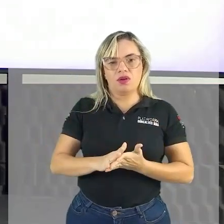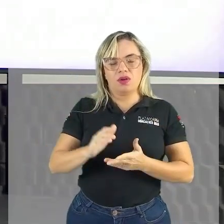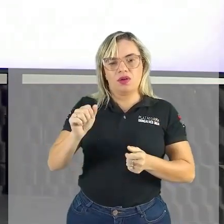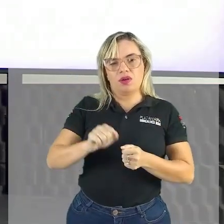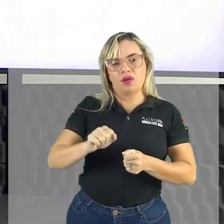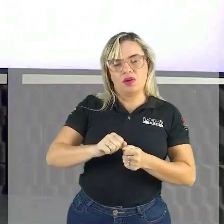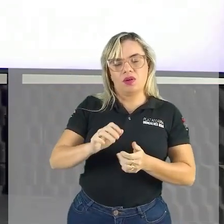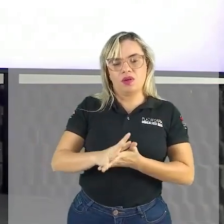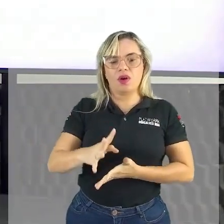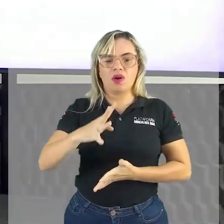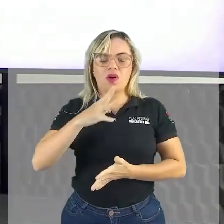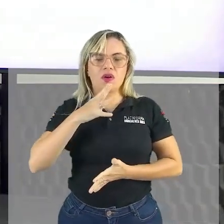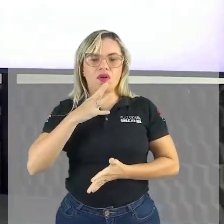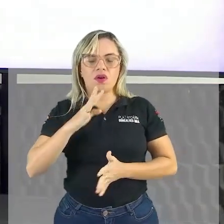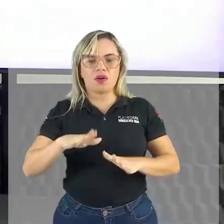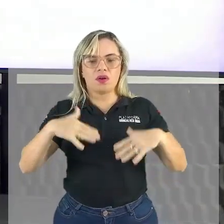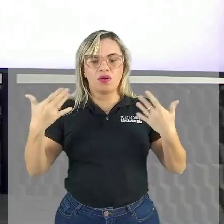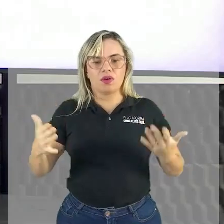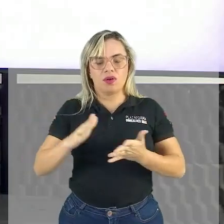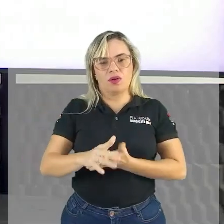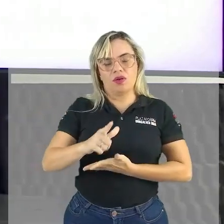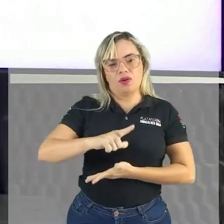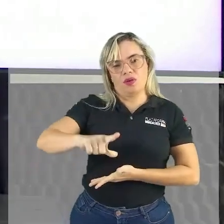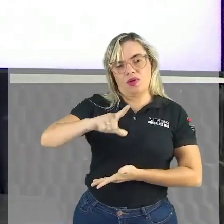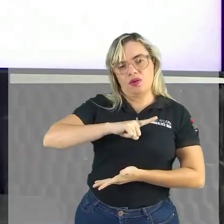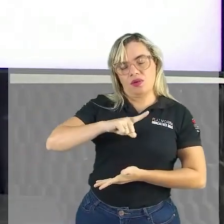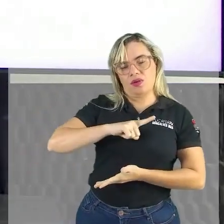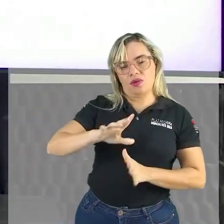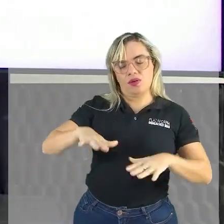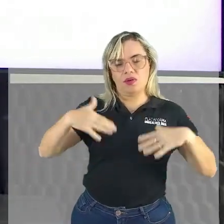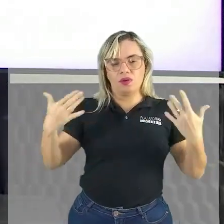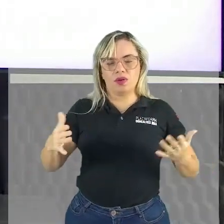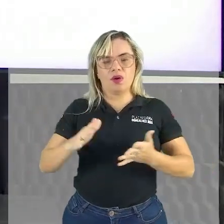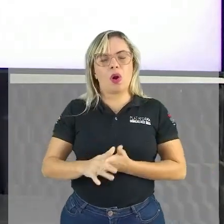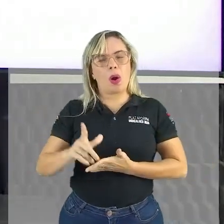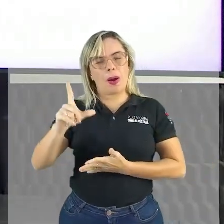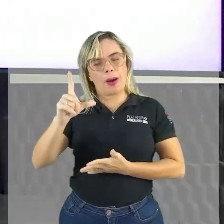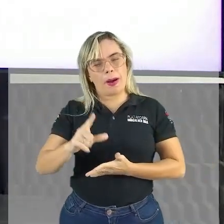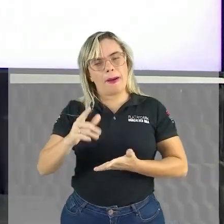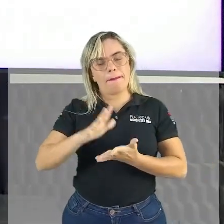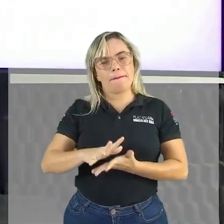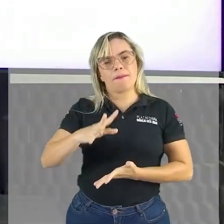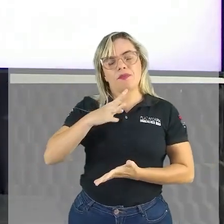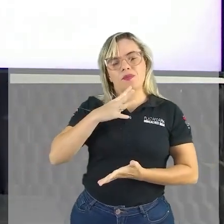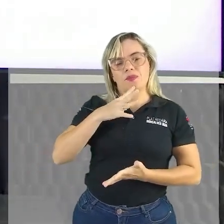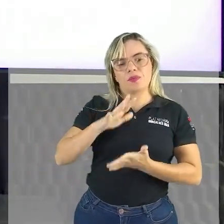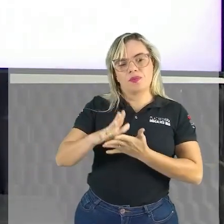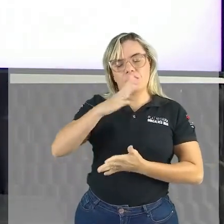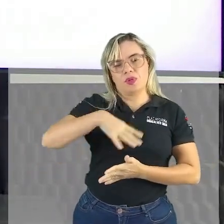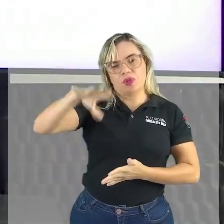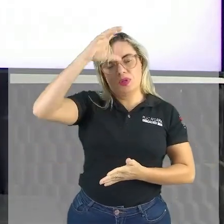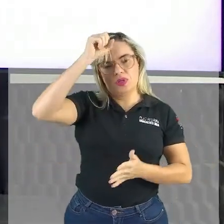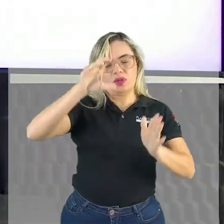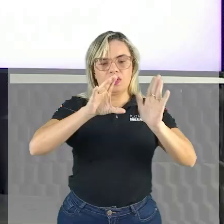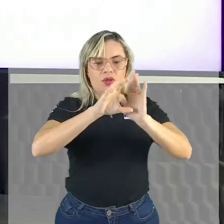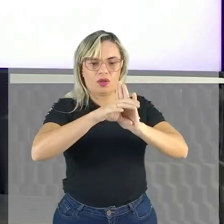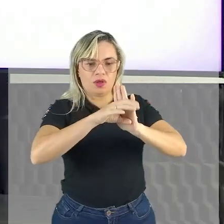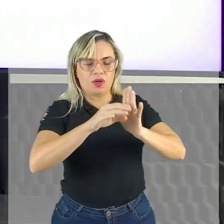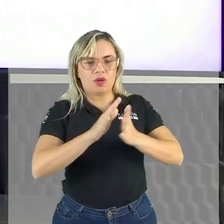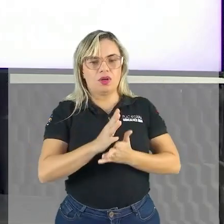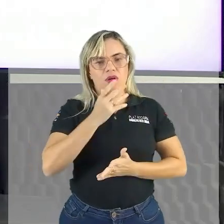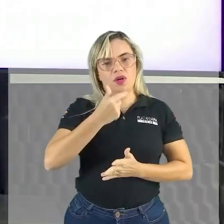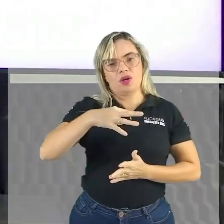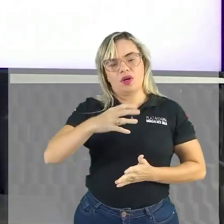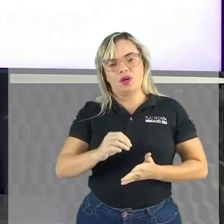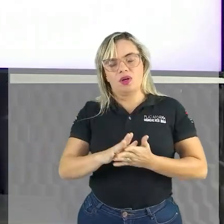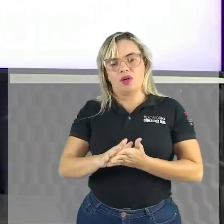você conhecesse, tivesse um pequeno conhecimento mesmo dos conceitos de ácido e base. Se ele colocou uma